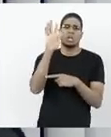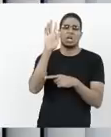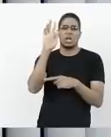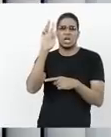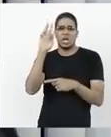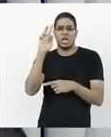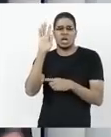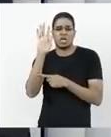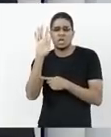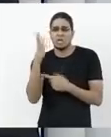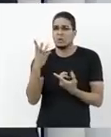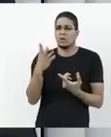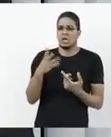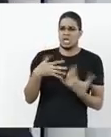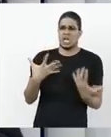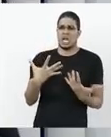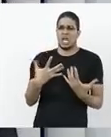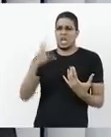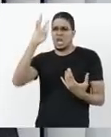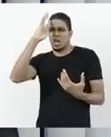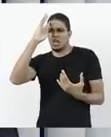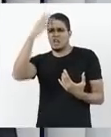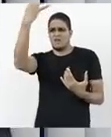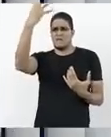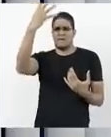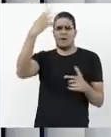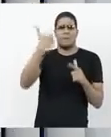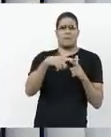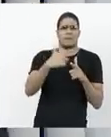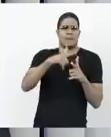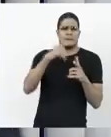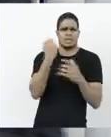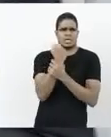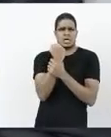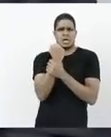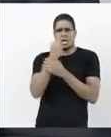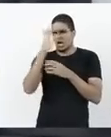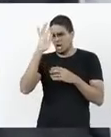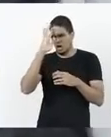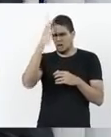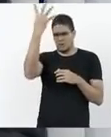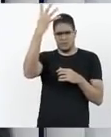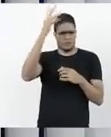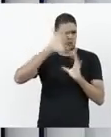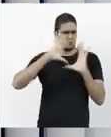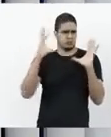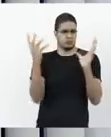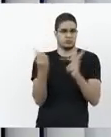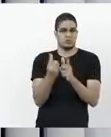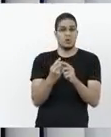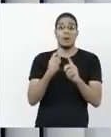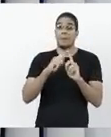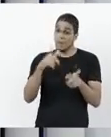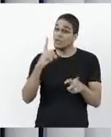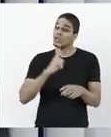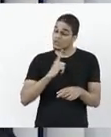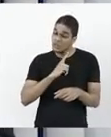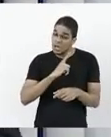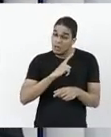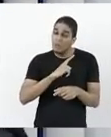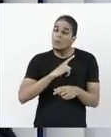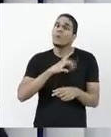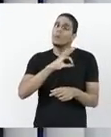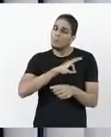a Guarda Municipal para estar em prédios fechados. Ora, nós estamos com a Guarda Municipal em escolas, em unidades de saúde, em praças também. Nós estamos trabalhando